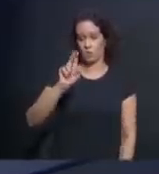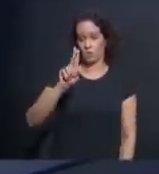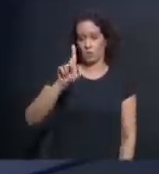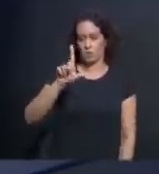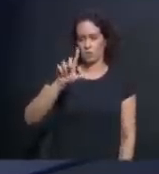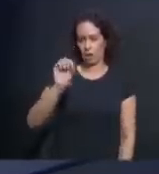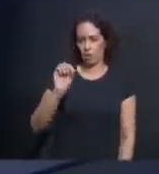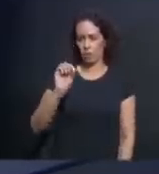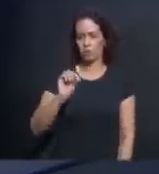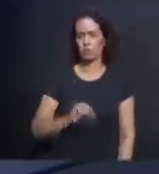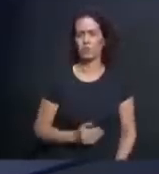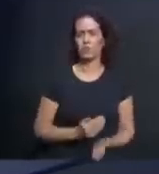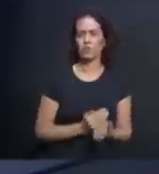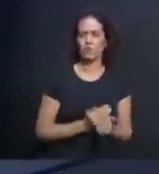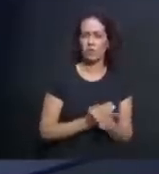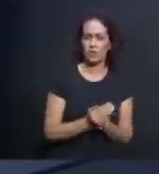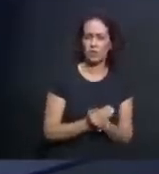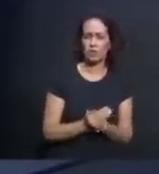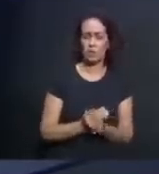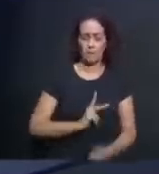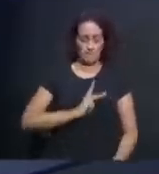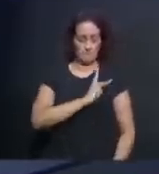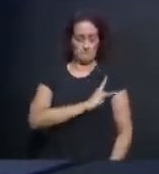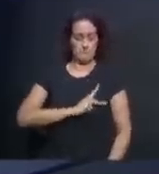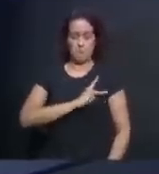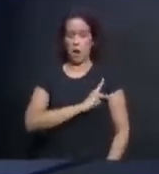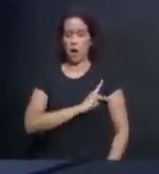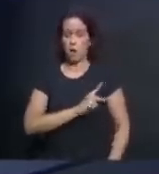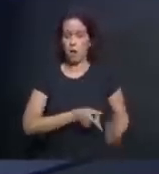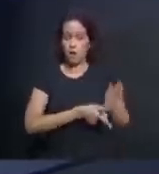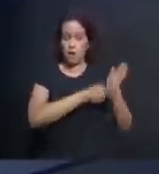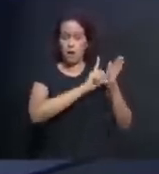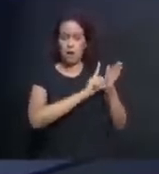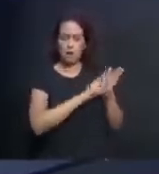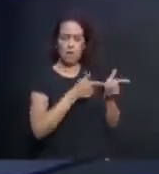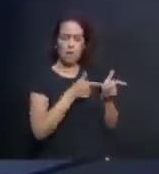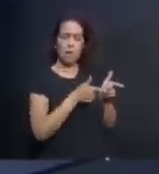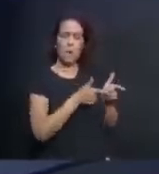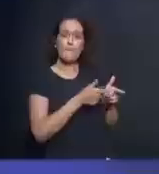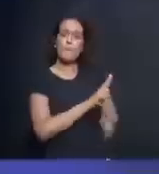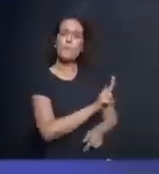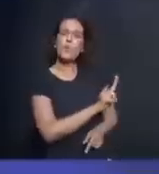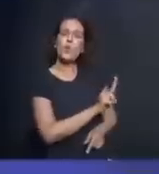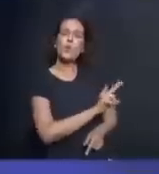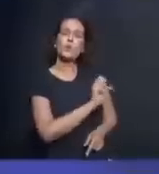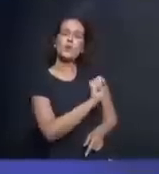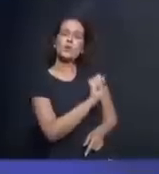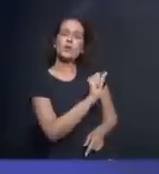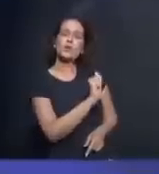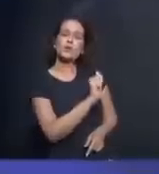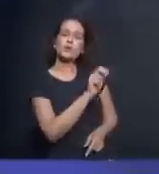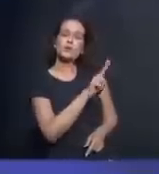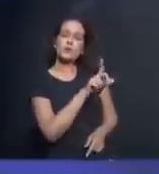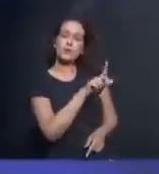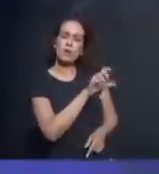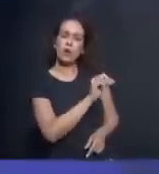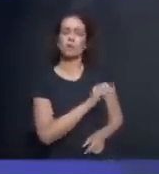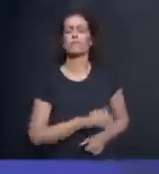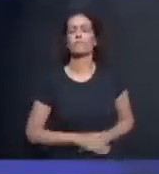Paulo, quando ele ainda era chamado de Saulo. Agora uma pergunta, Paulo é conhecido como o quê?